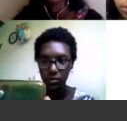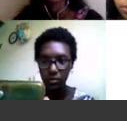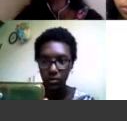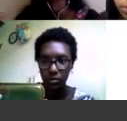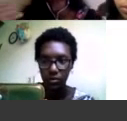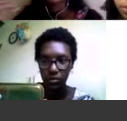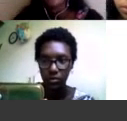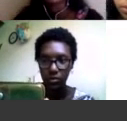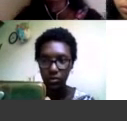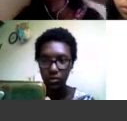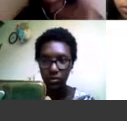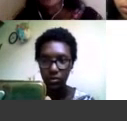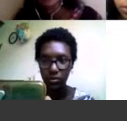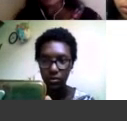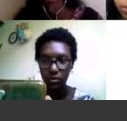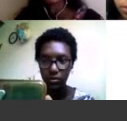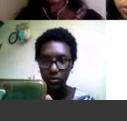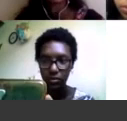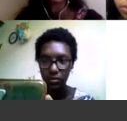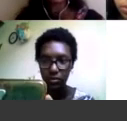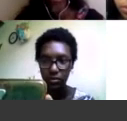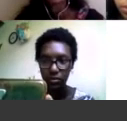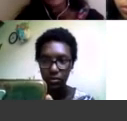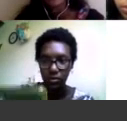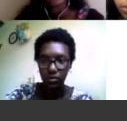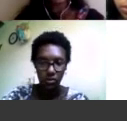e práticas sociais a partir das linguagens,